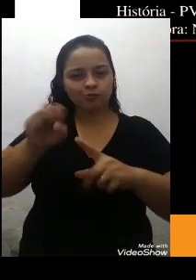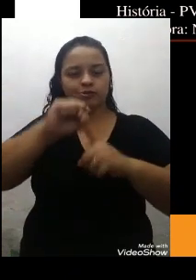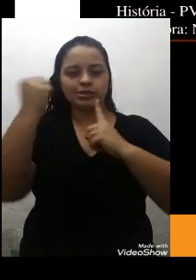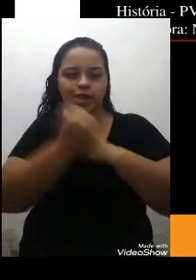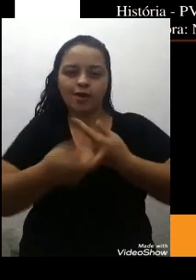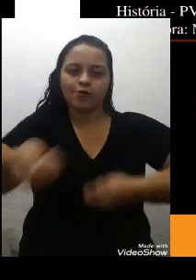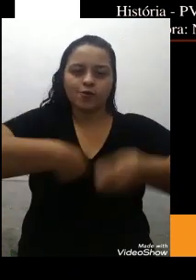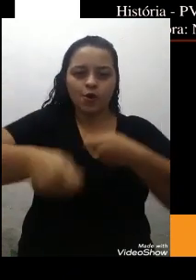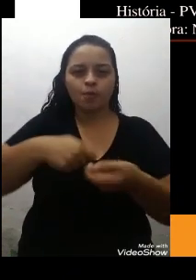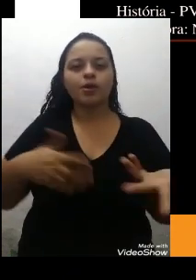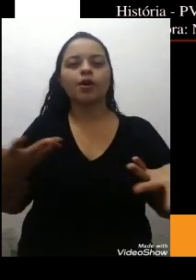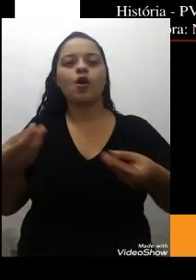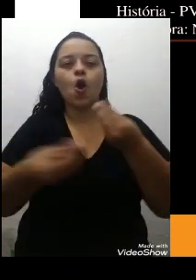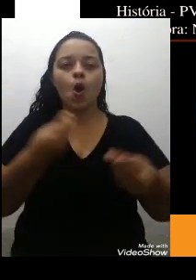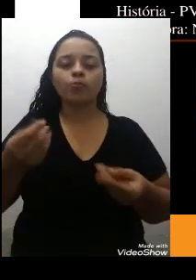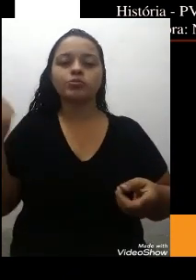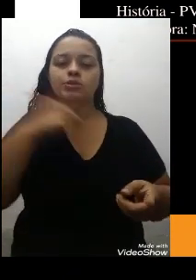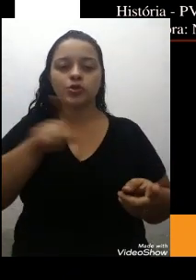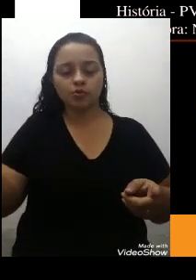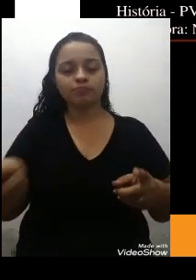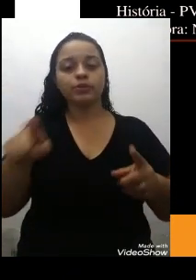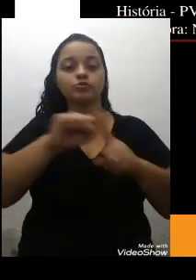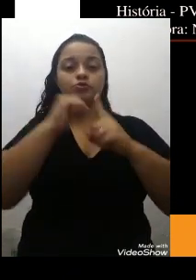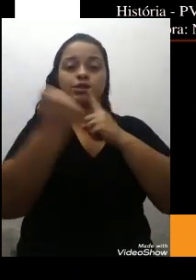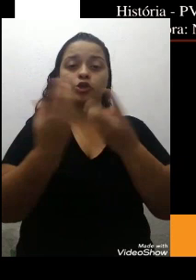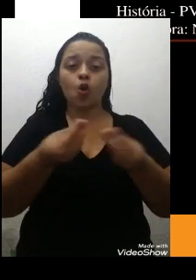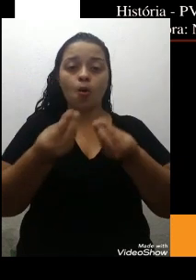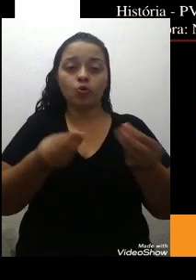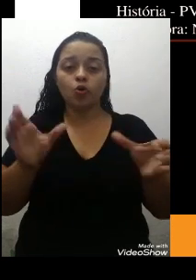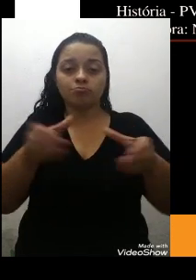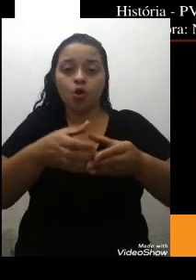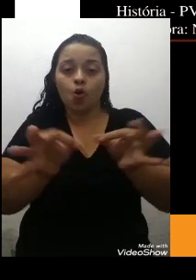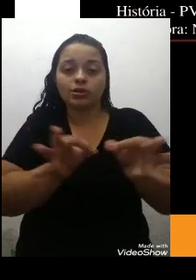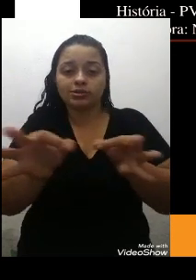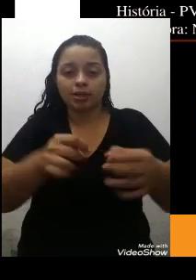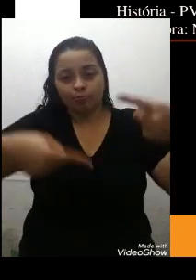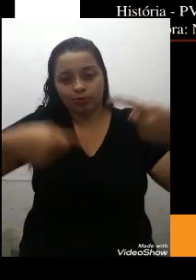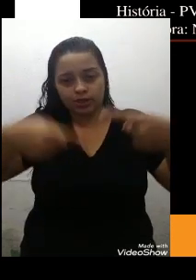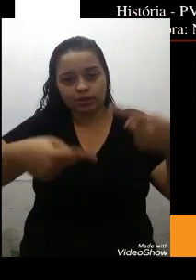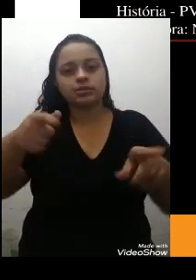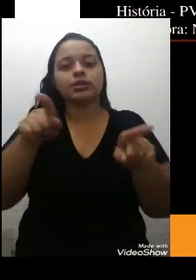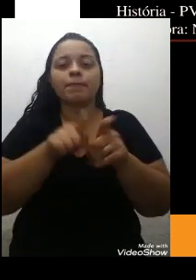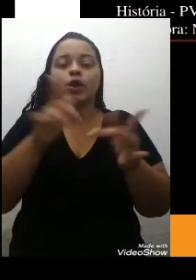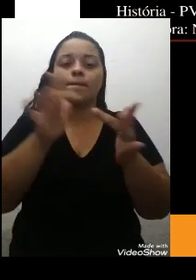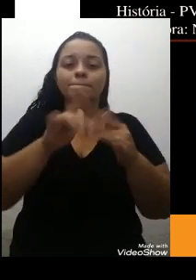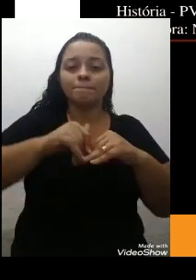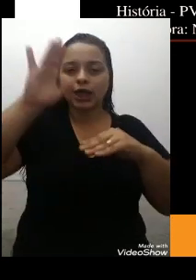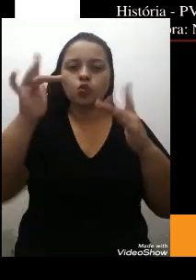algumas sociedades estavam organizadas politicamente, a gente ter um maior contato com a história desse continente que muitas